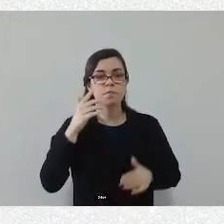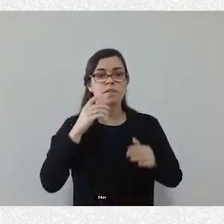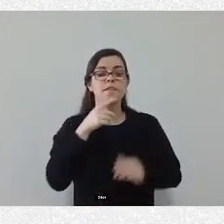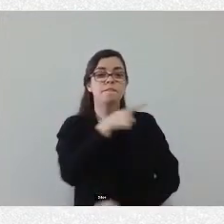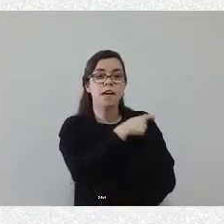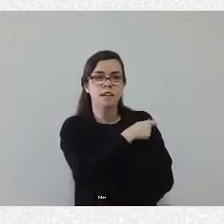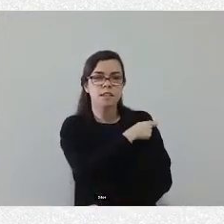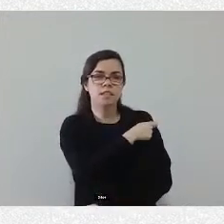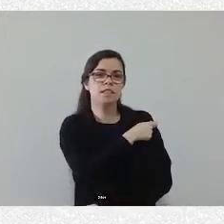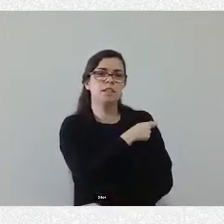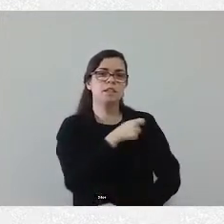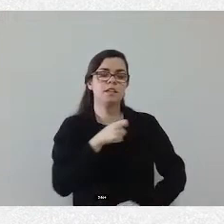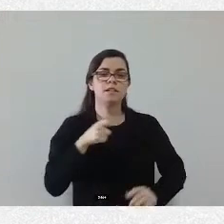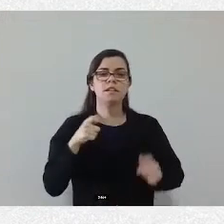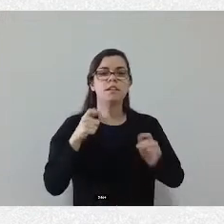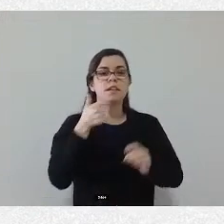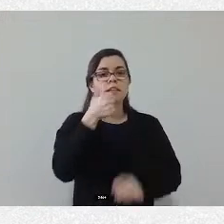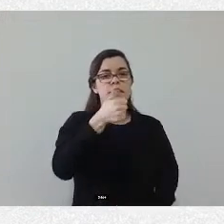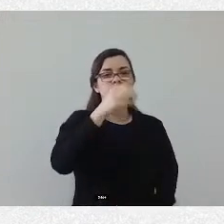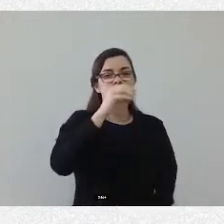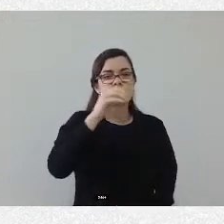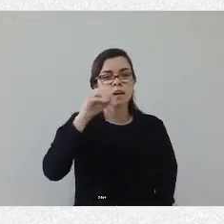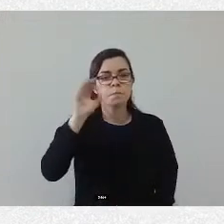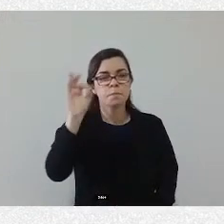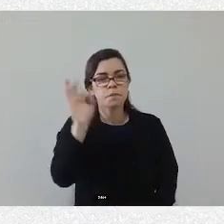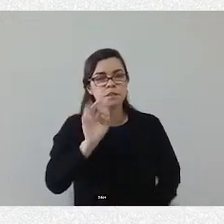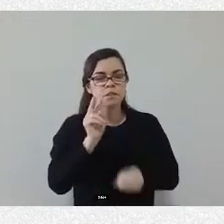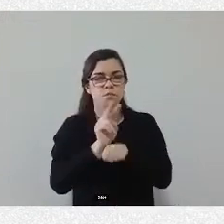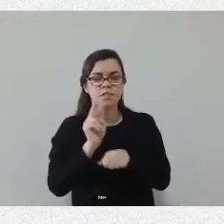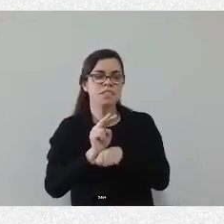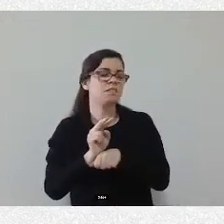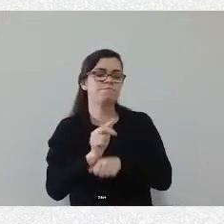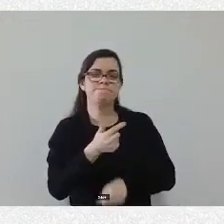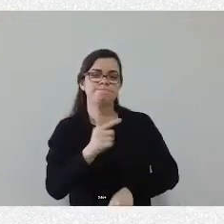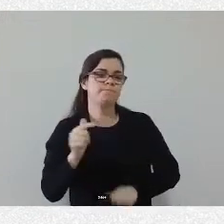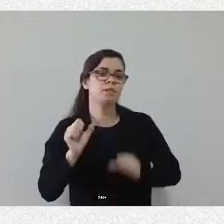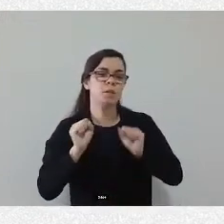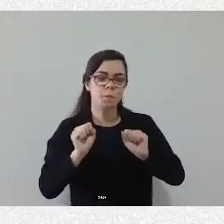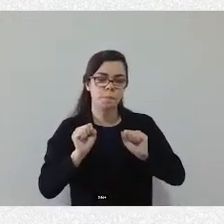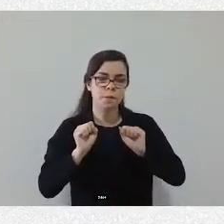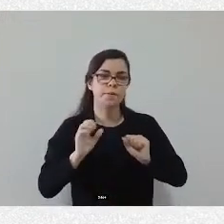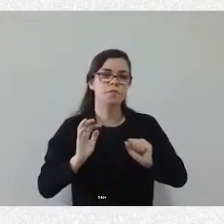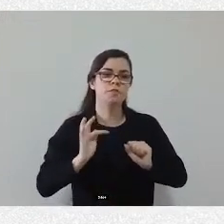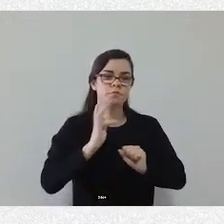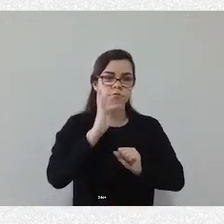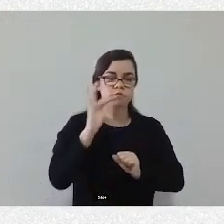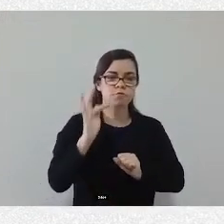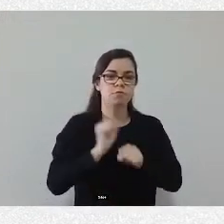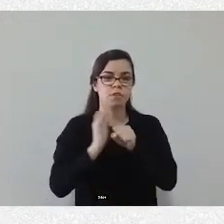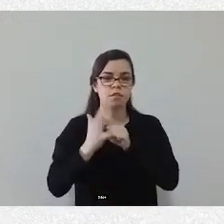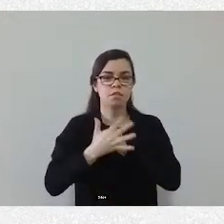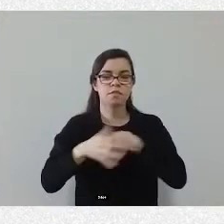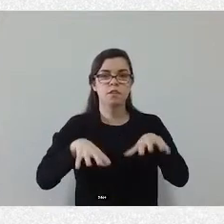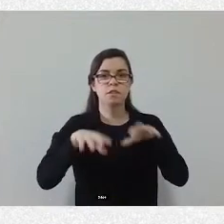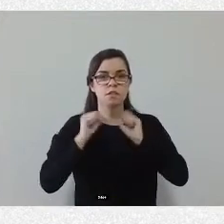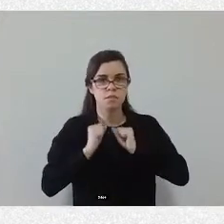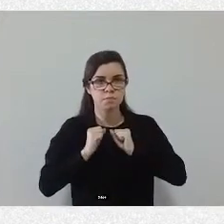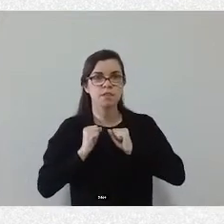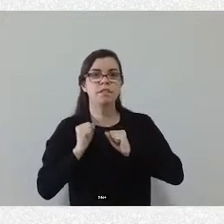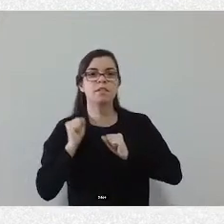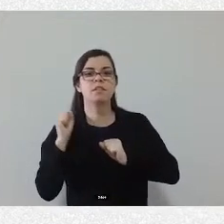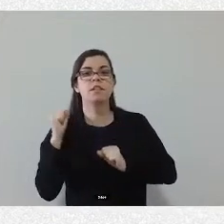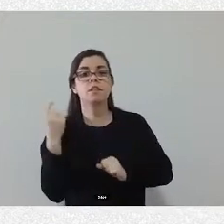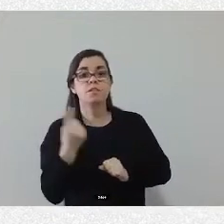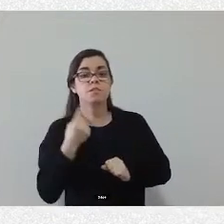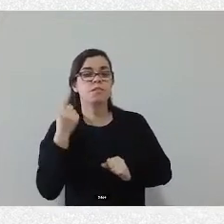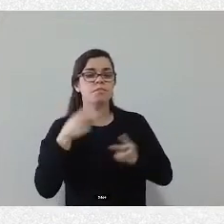pessoas, mesmo vacinadas, elas venham a ter um quadro de COVID, que nós esperamos, pelos resultados que nós temos dos ensaios clínicos randomizados disponíveis, que esses